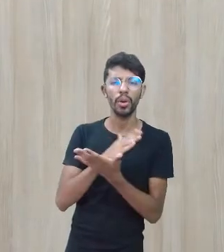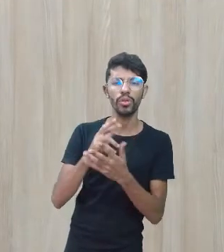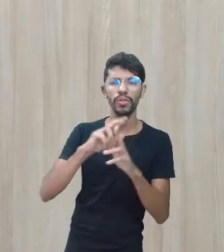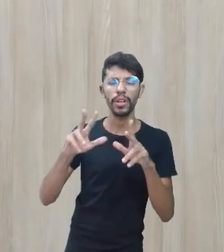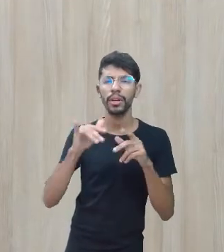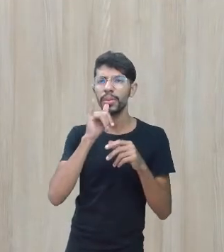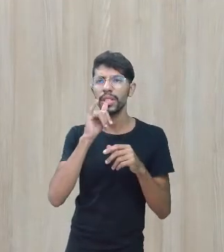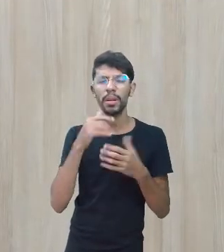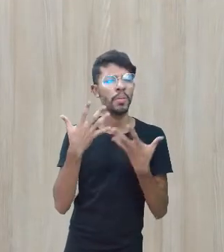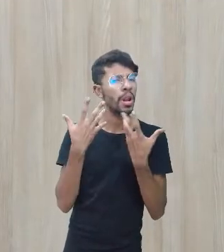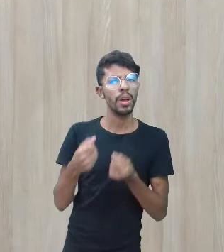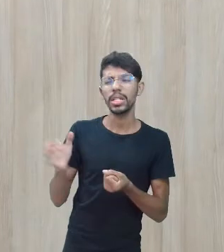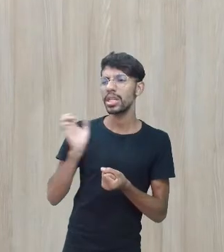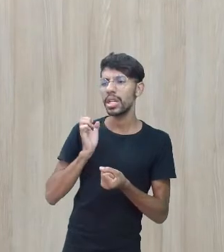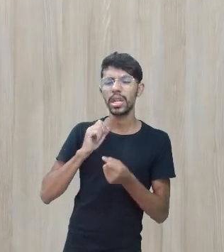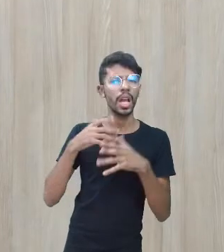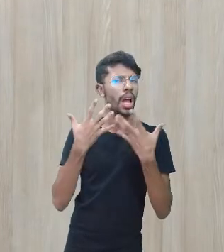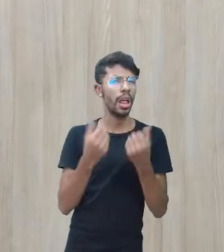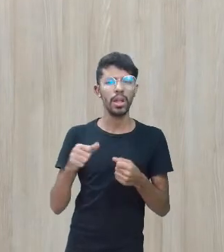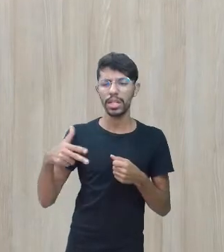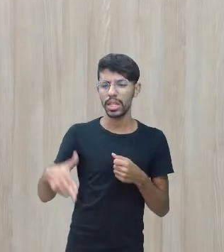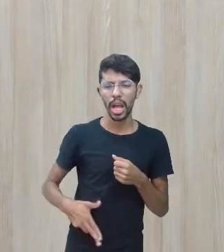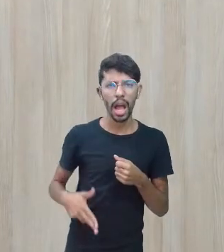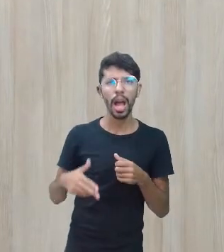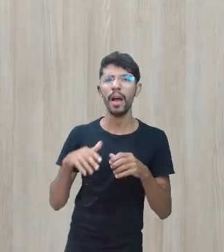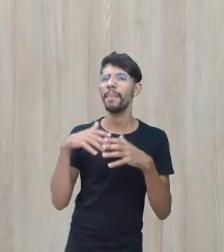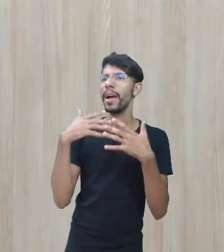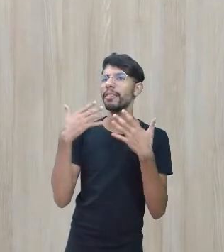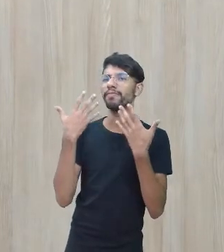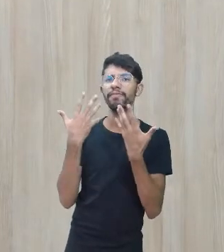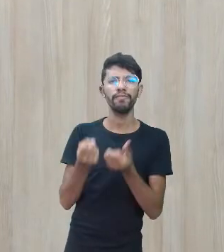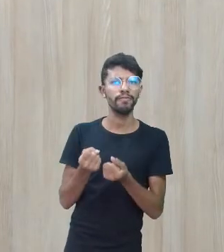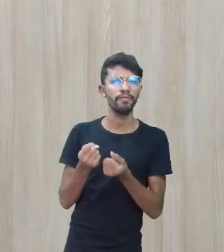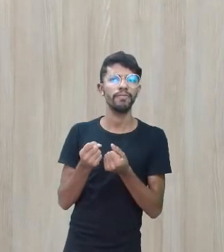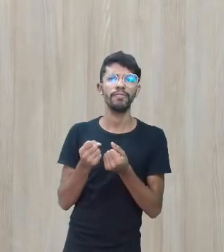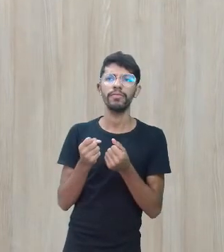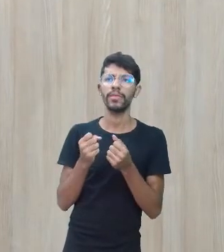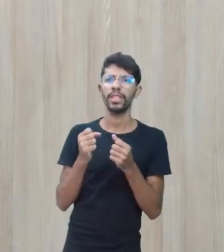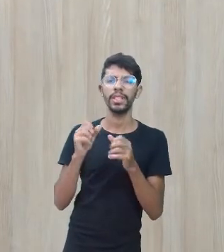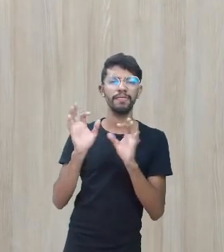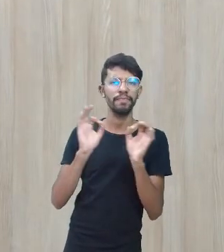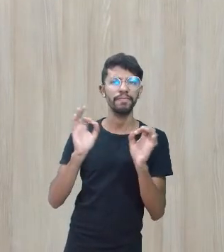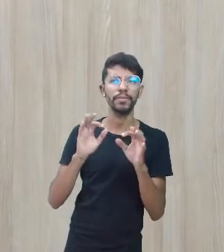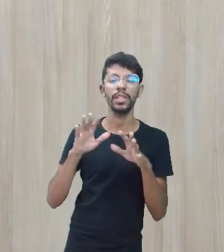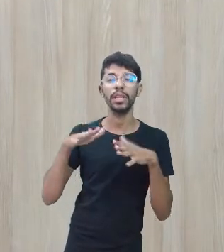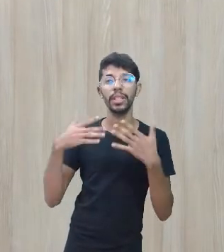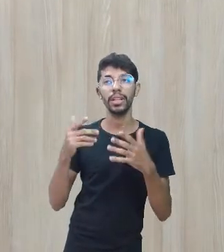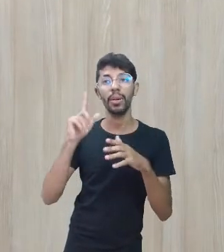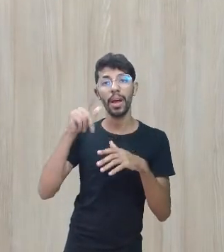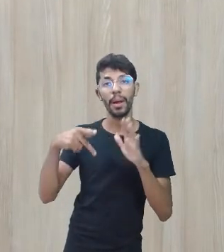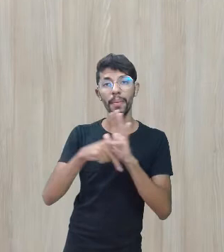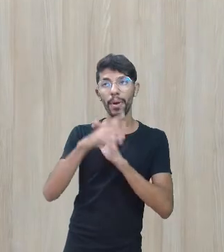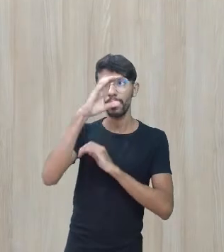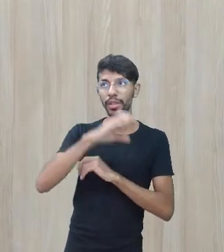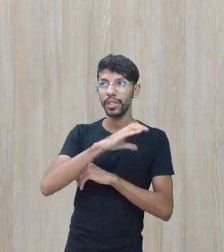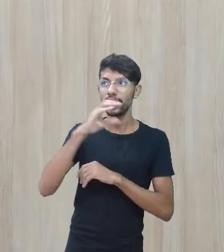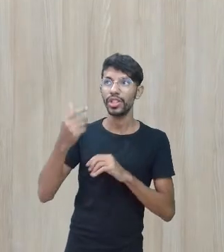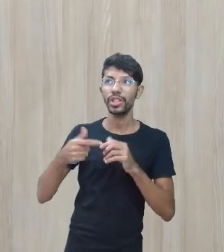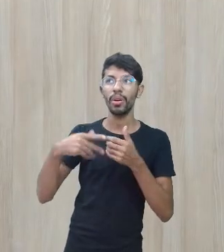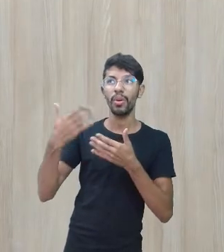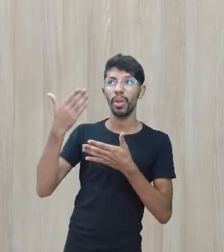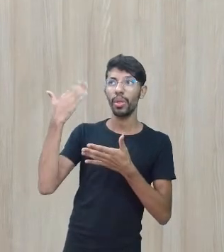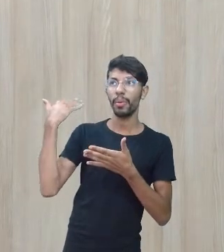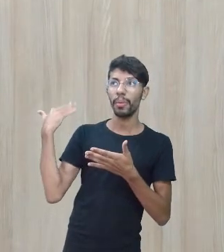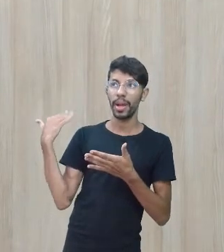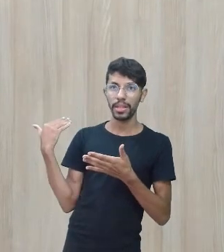a riqueza, a ostentação. Né? Então, esses eram os cristãos do passado. Né? Enfim, depois eu acho que historicamente a gente pode até